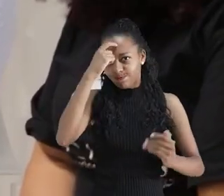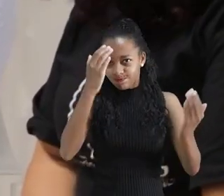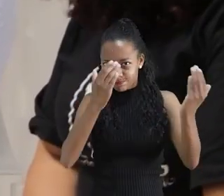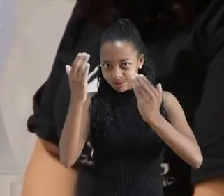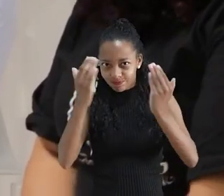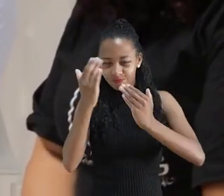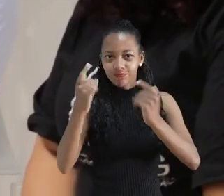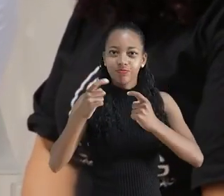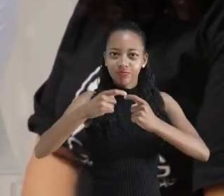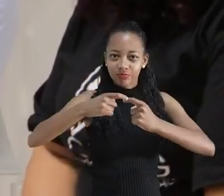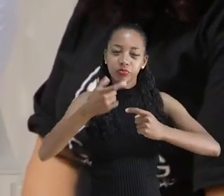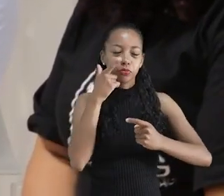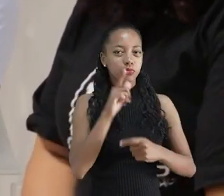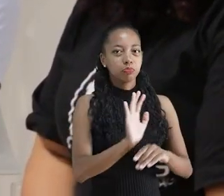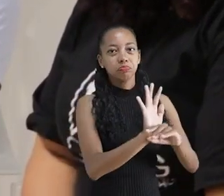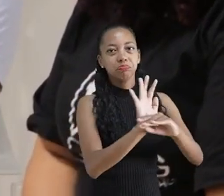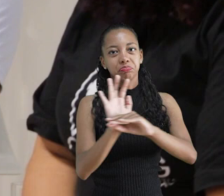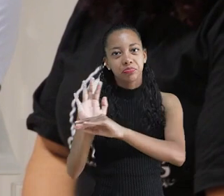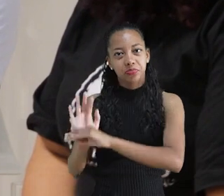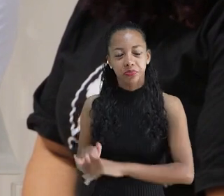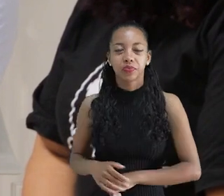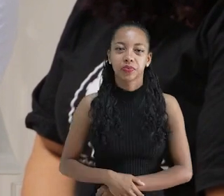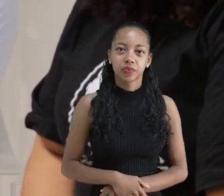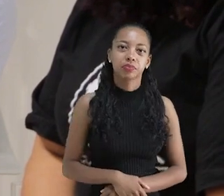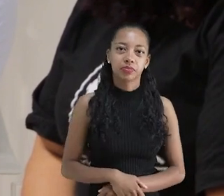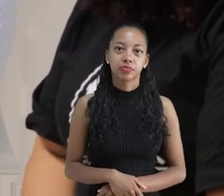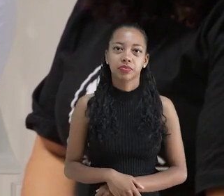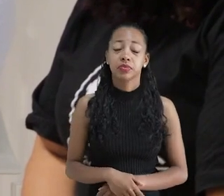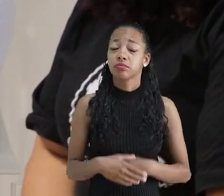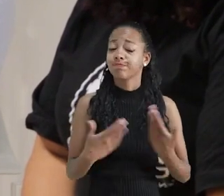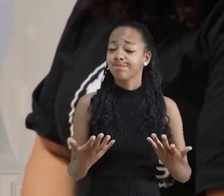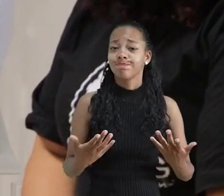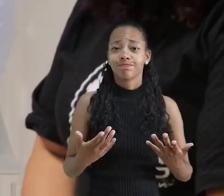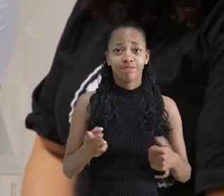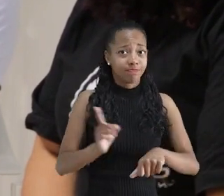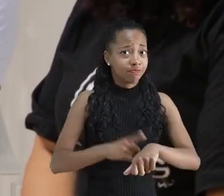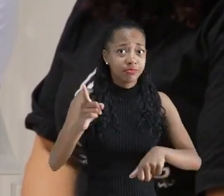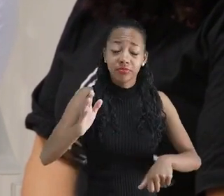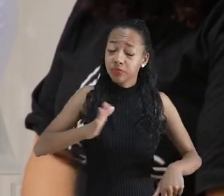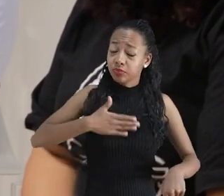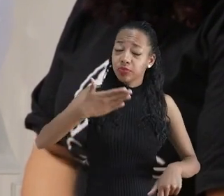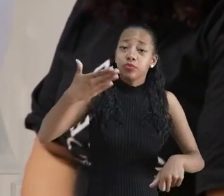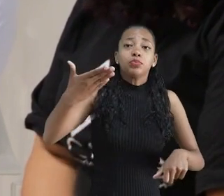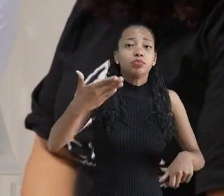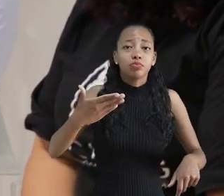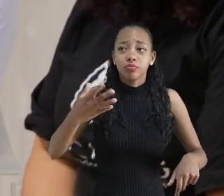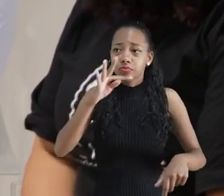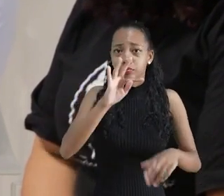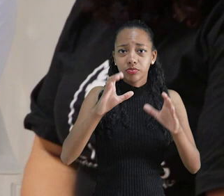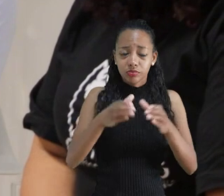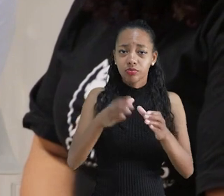momento né Foi um choque muito grande que colocou ali também o tel firme nessa responsabilidade não